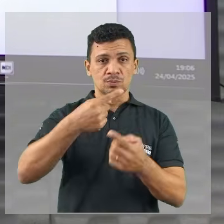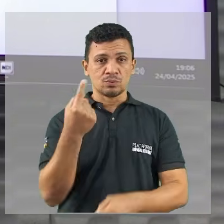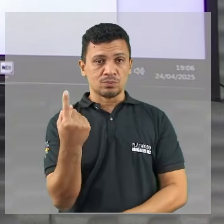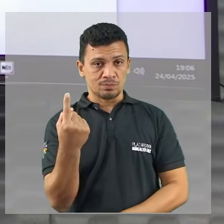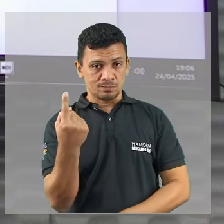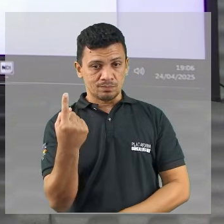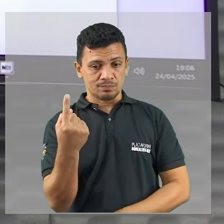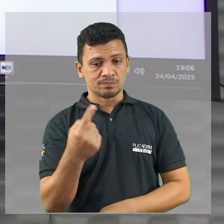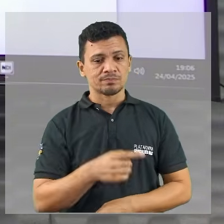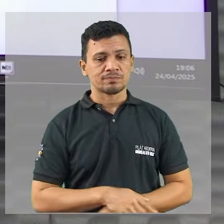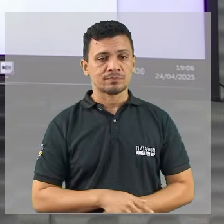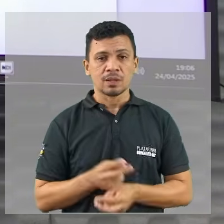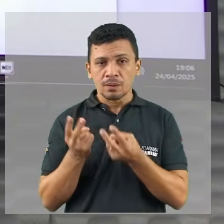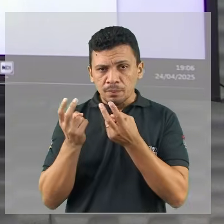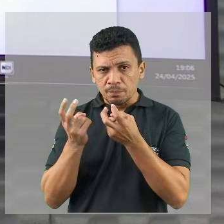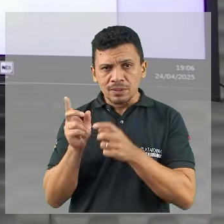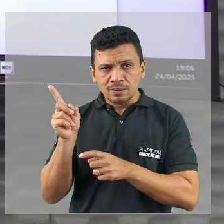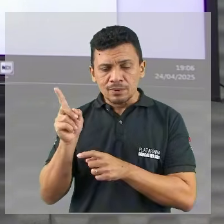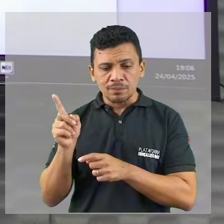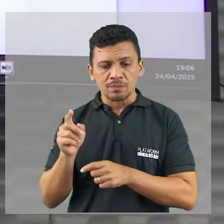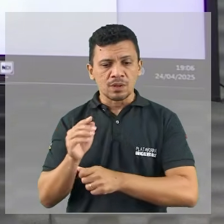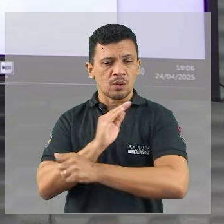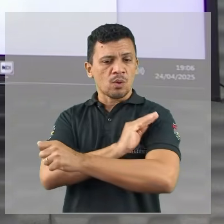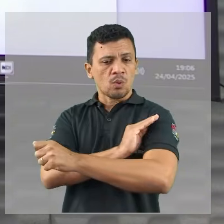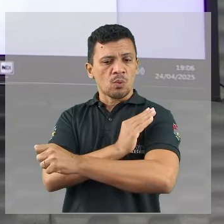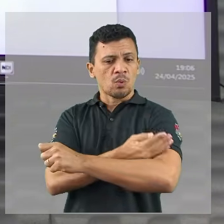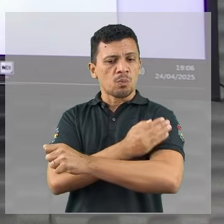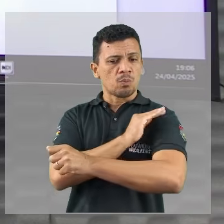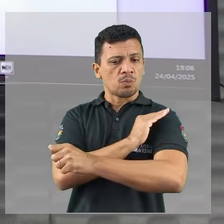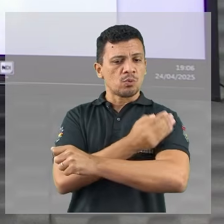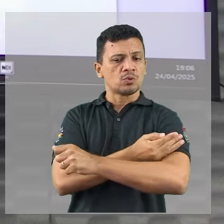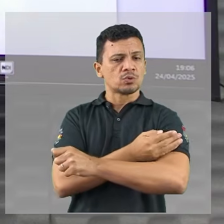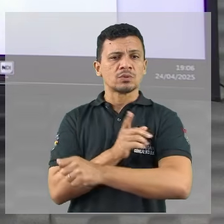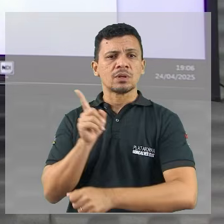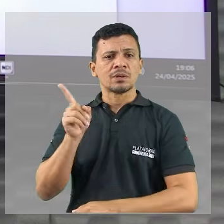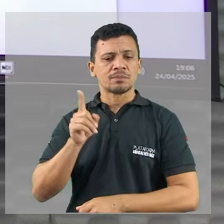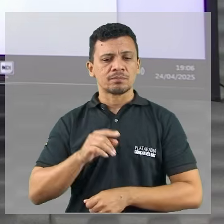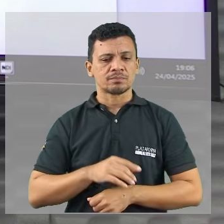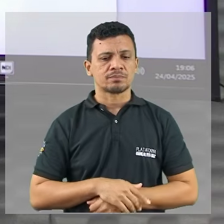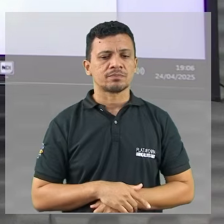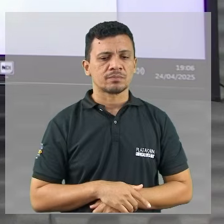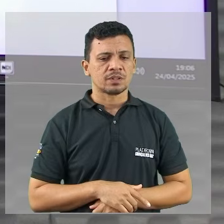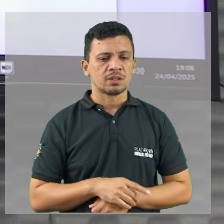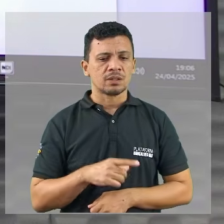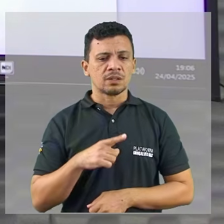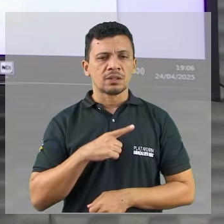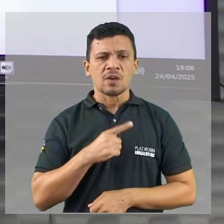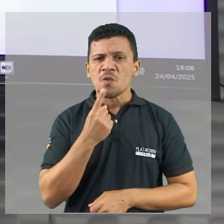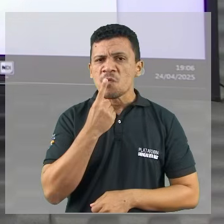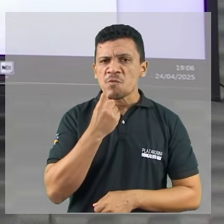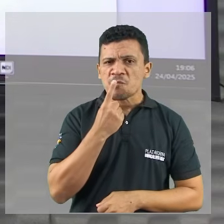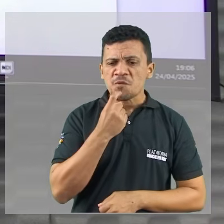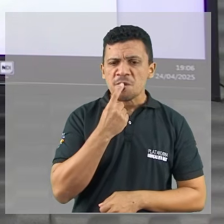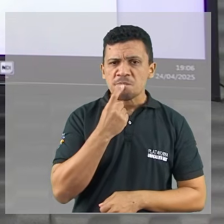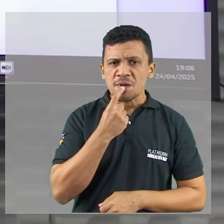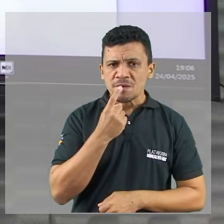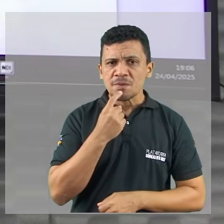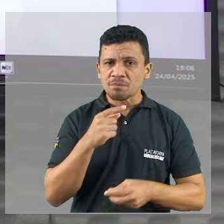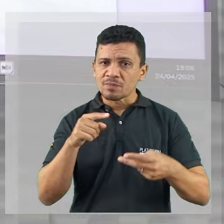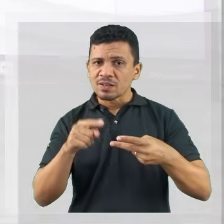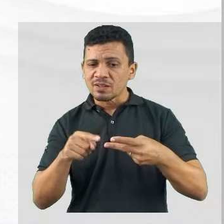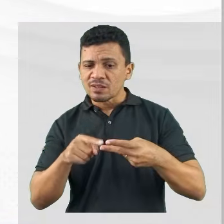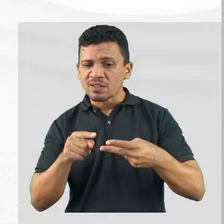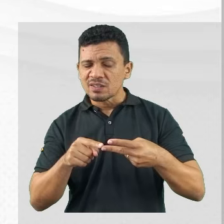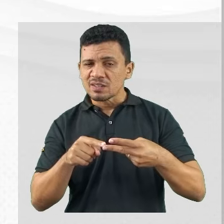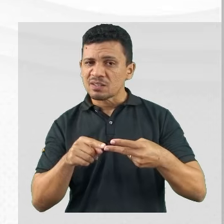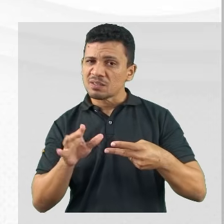tá? Observe que esse músculo, tá, ele já é um pouco mais avermelhado do que esse outro.